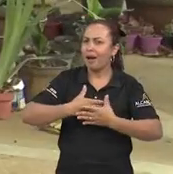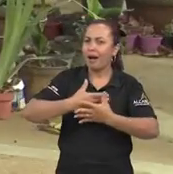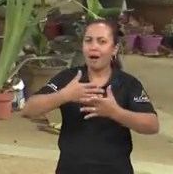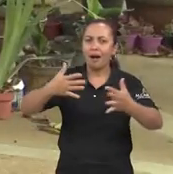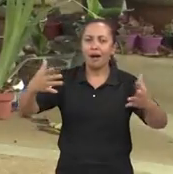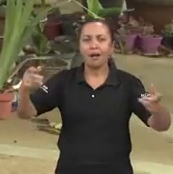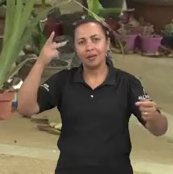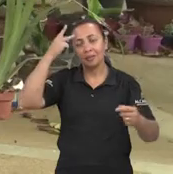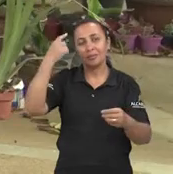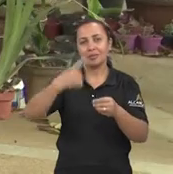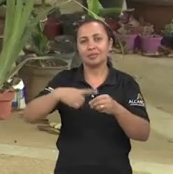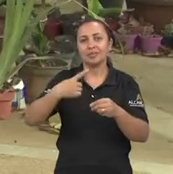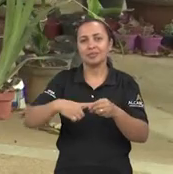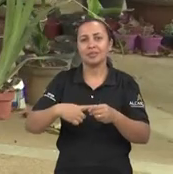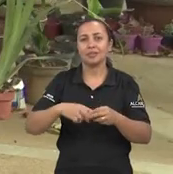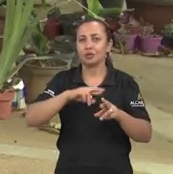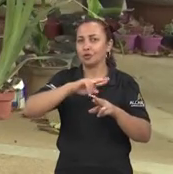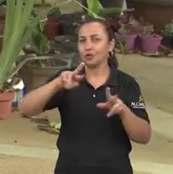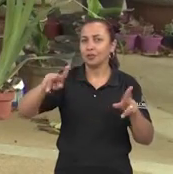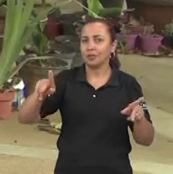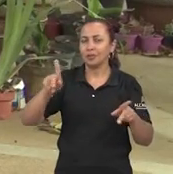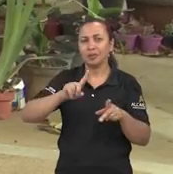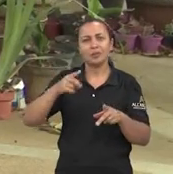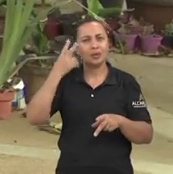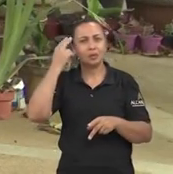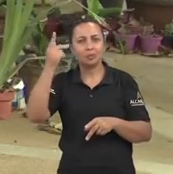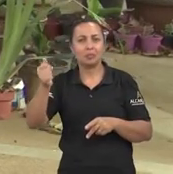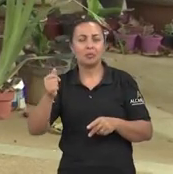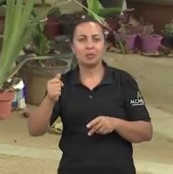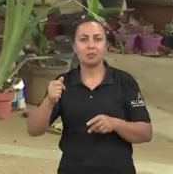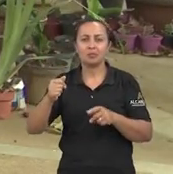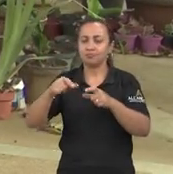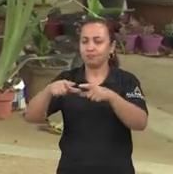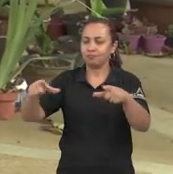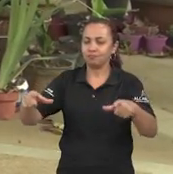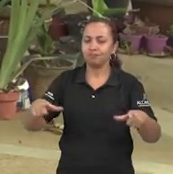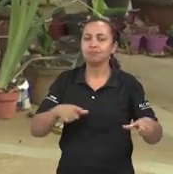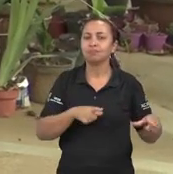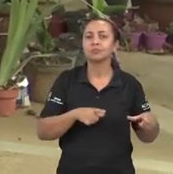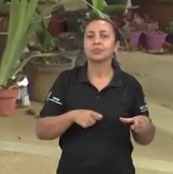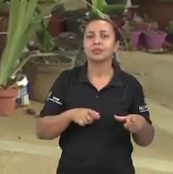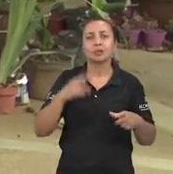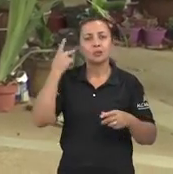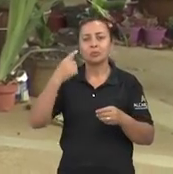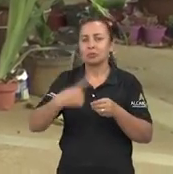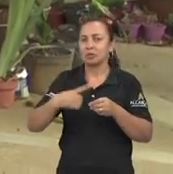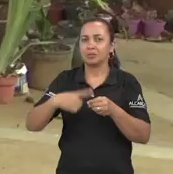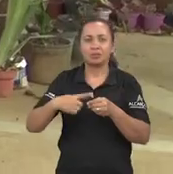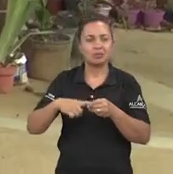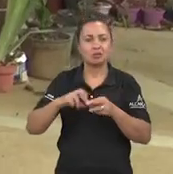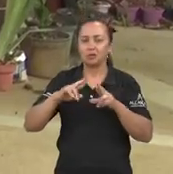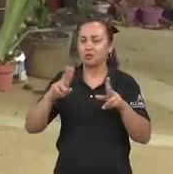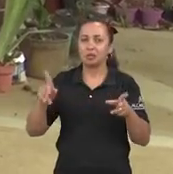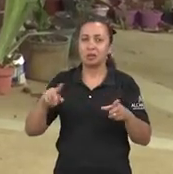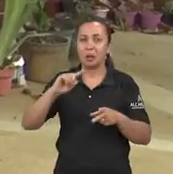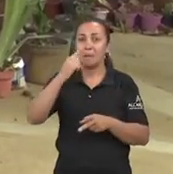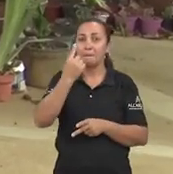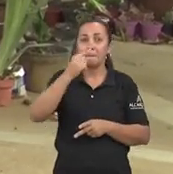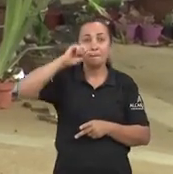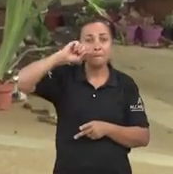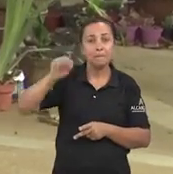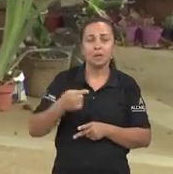avantajado para uma área urbana né então isso não é comum se padrão de toda a área urbana que tem uma área de meio metro quadrado